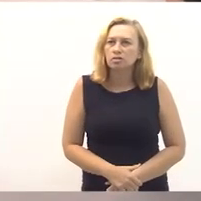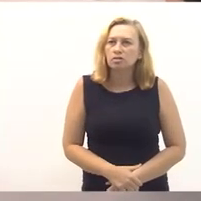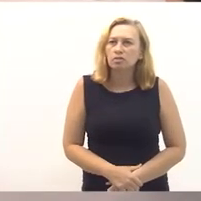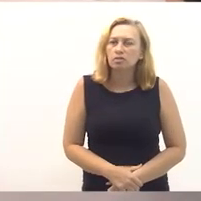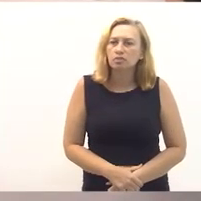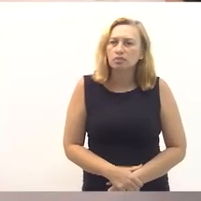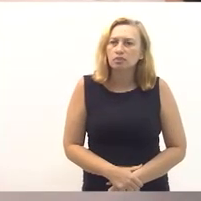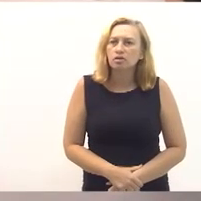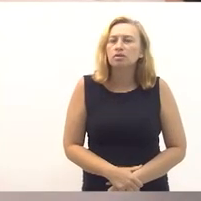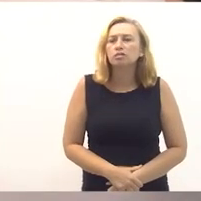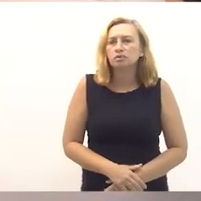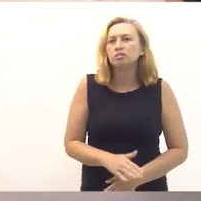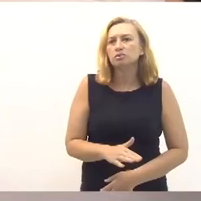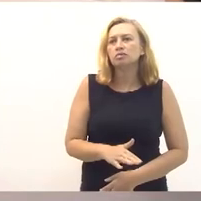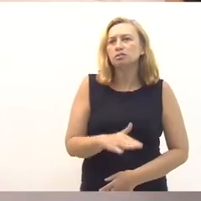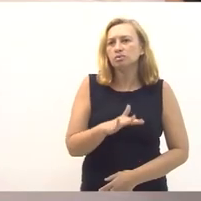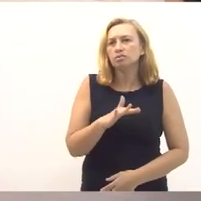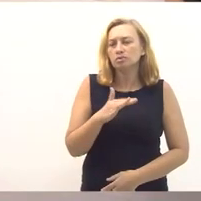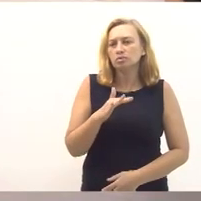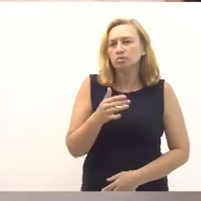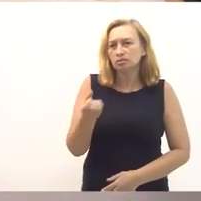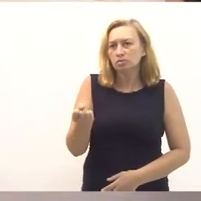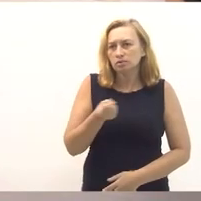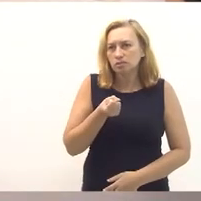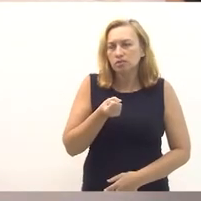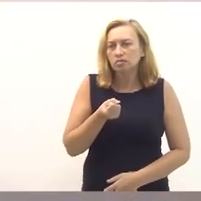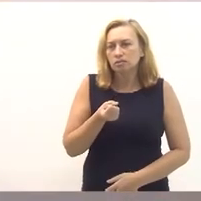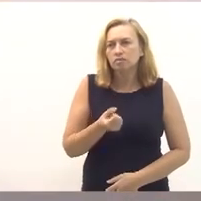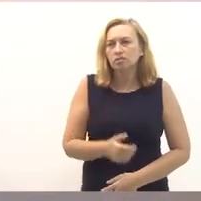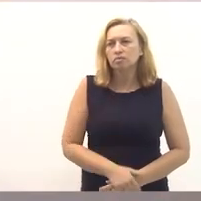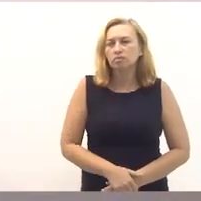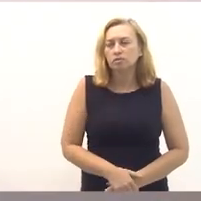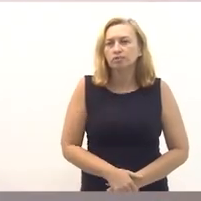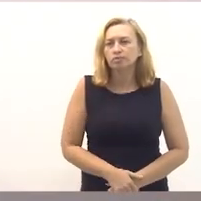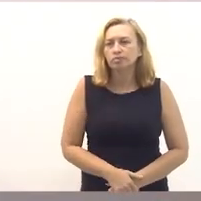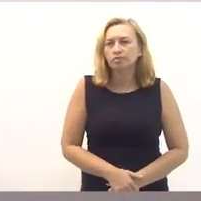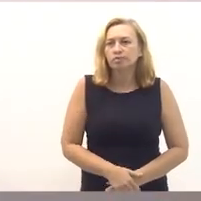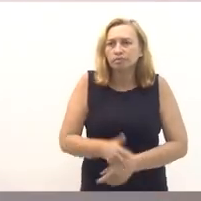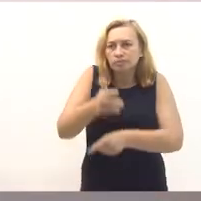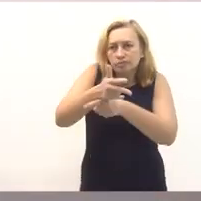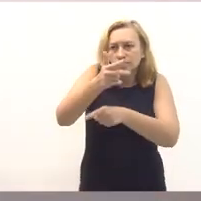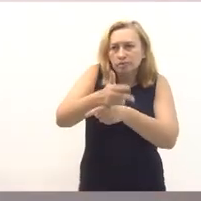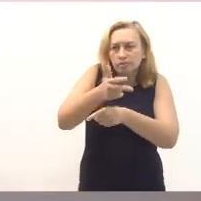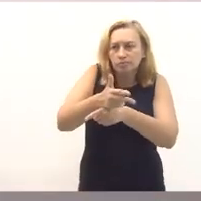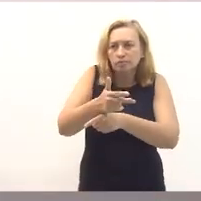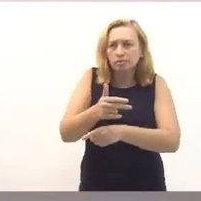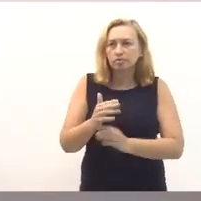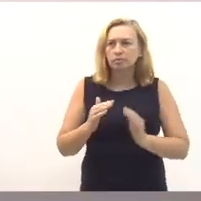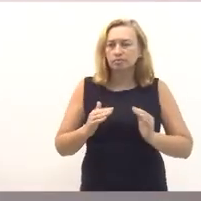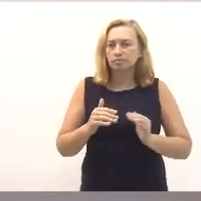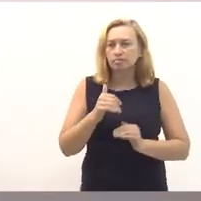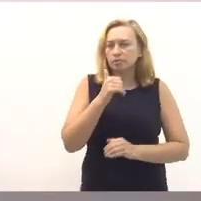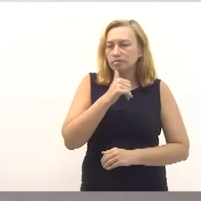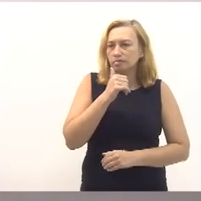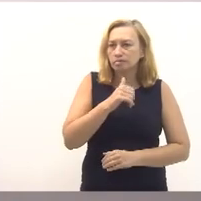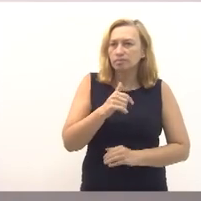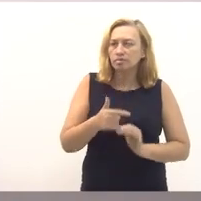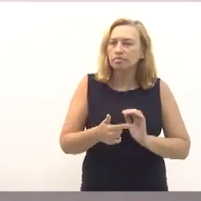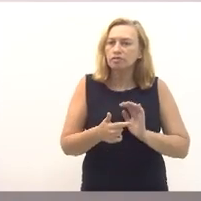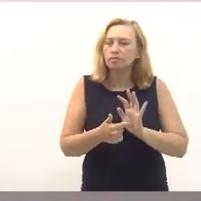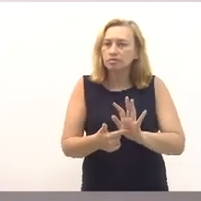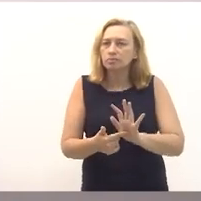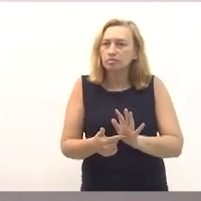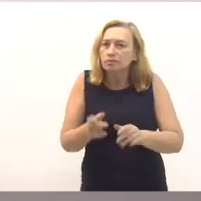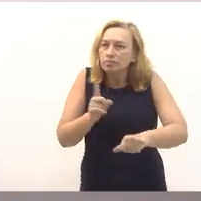isso mais execução e que eles fraudaram moderno três fios e a câmera da moradora flagrou naquele momento eu